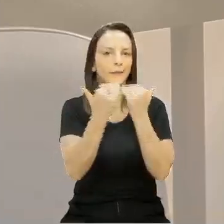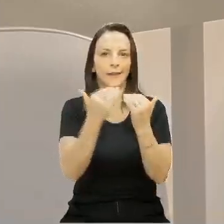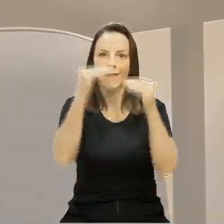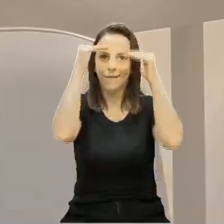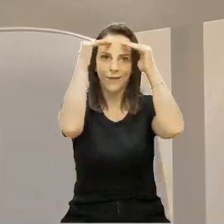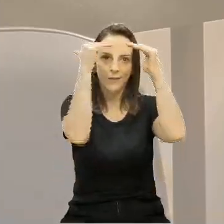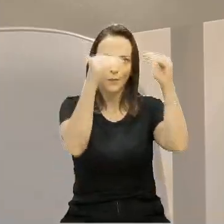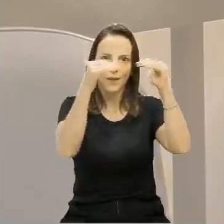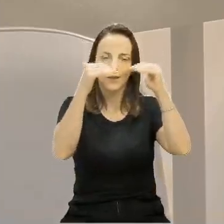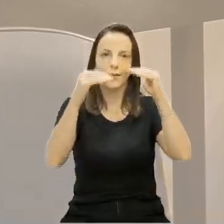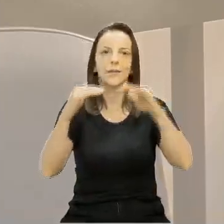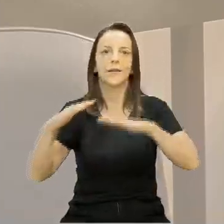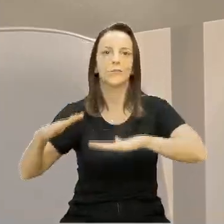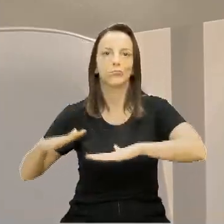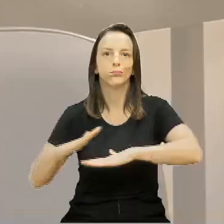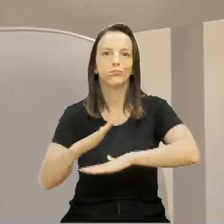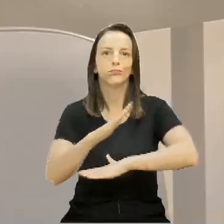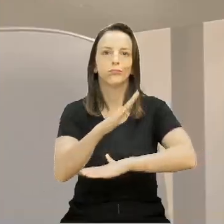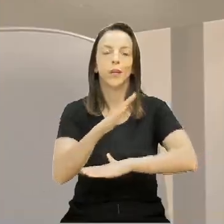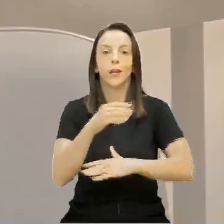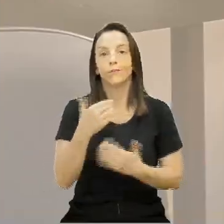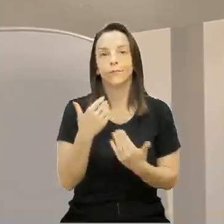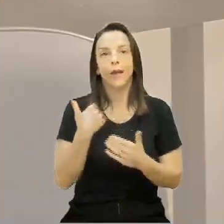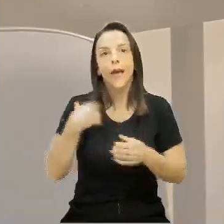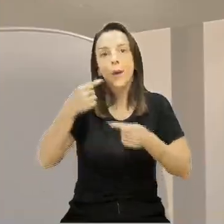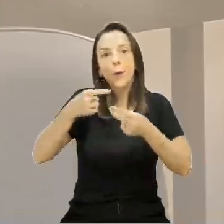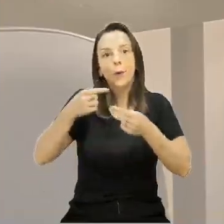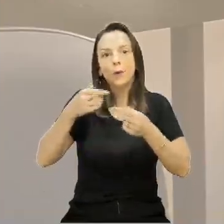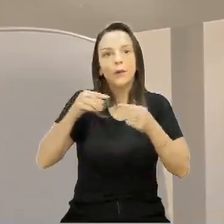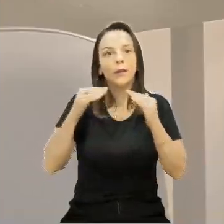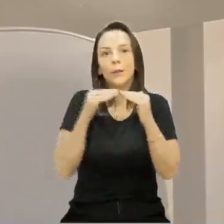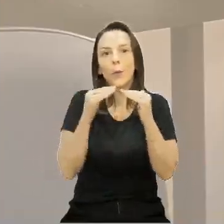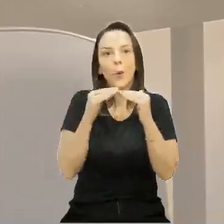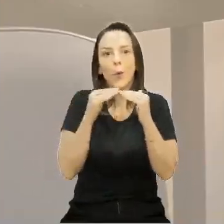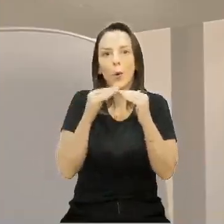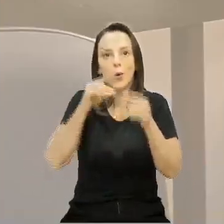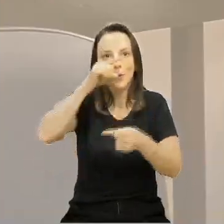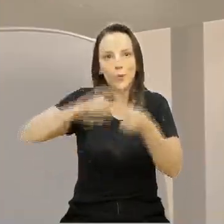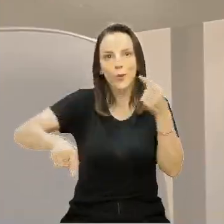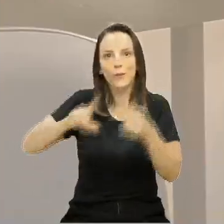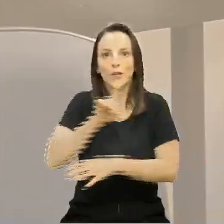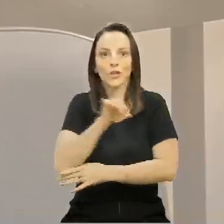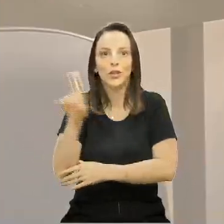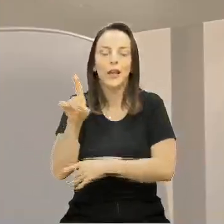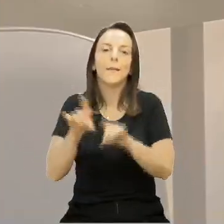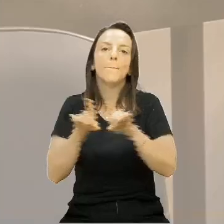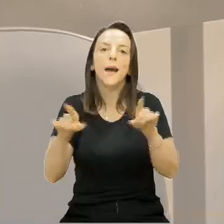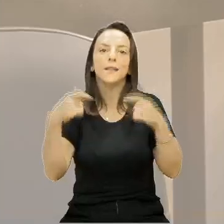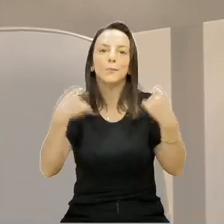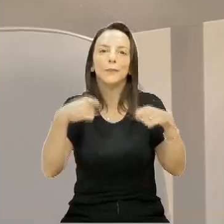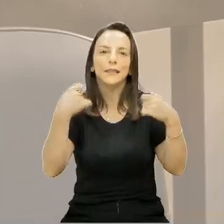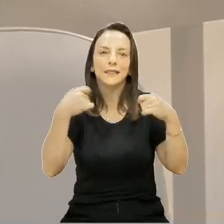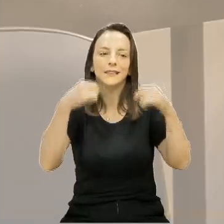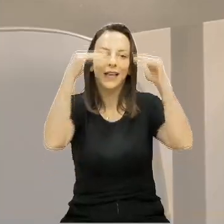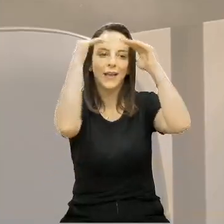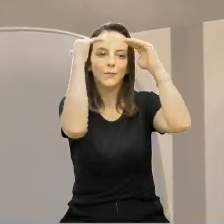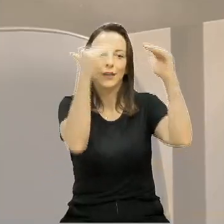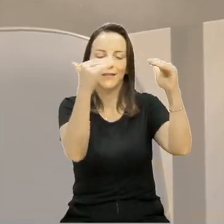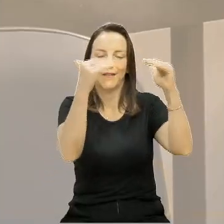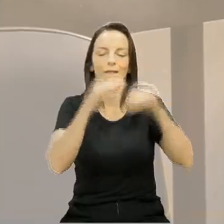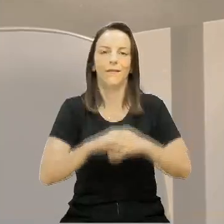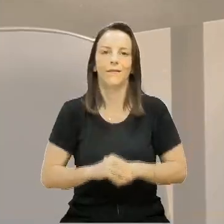proibir a direita, só que tem que respeitar. Eu quero ver no futuro, quando vem as sinaleiras inteligentes, como é que